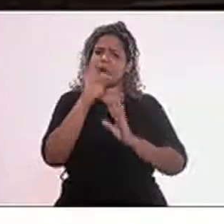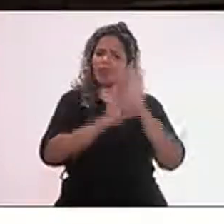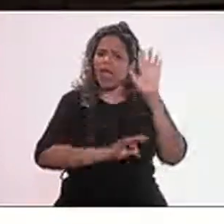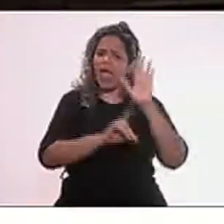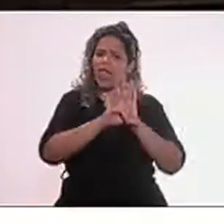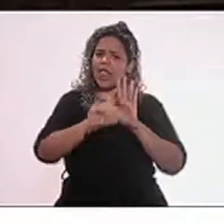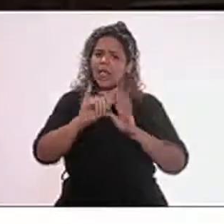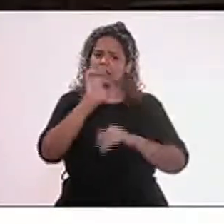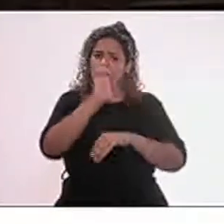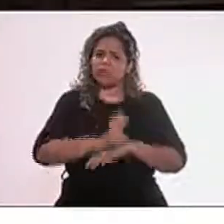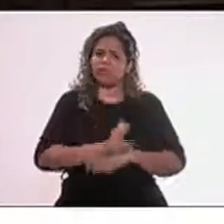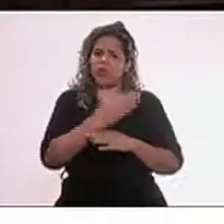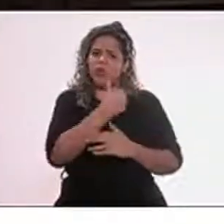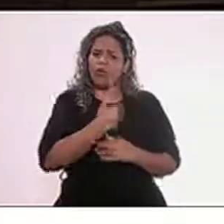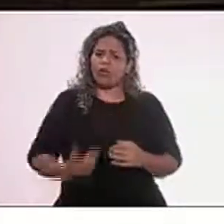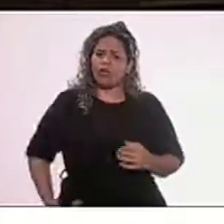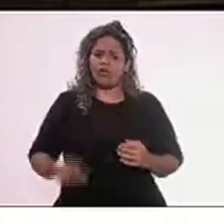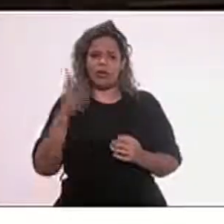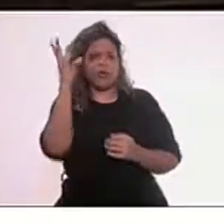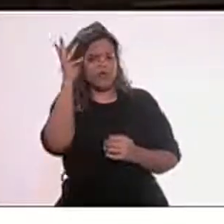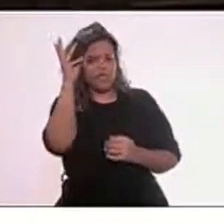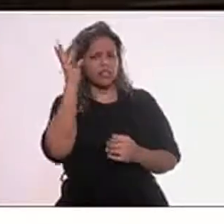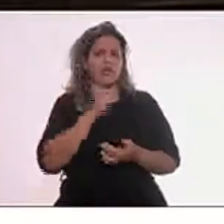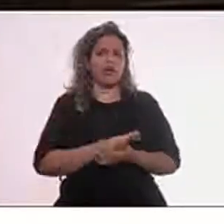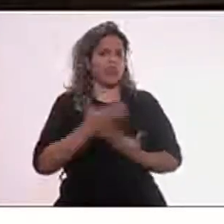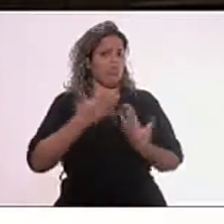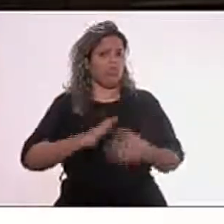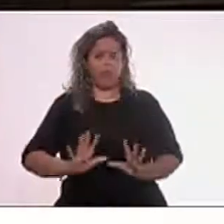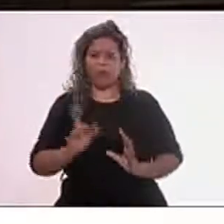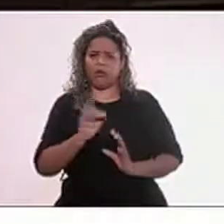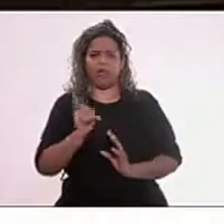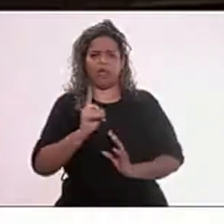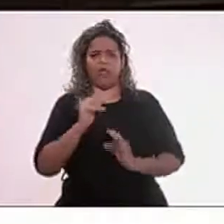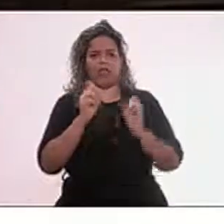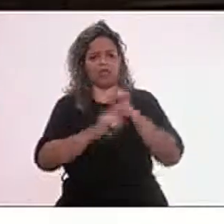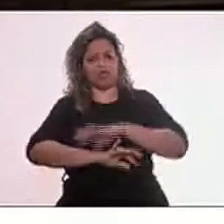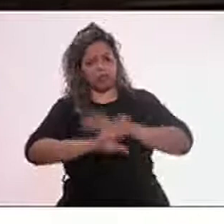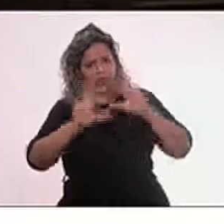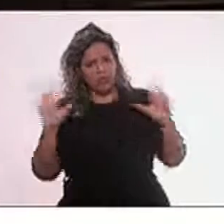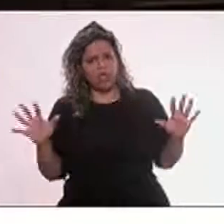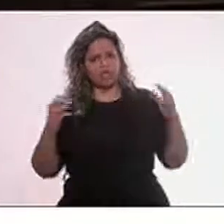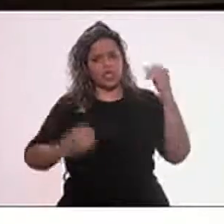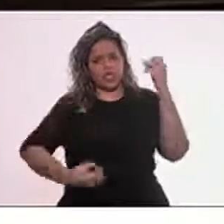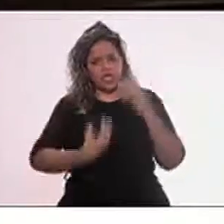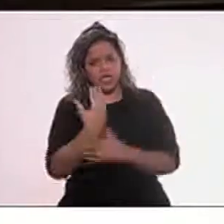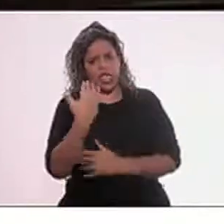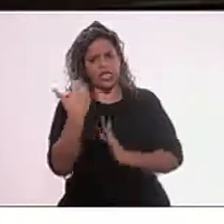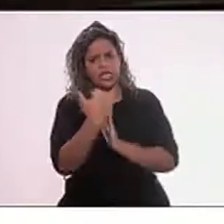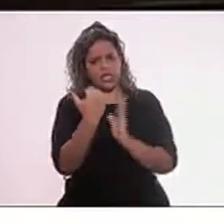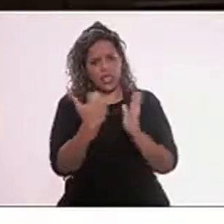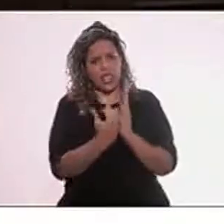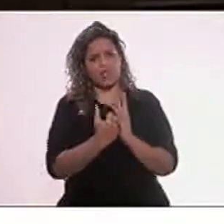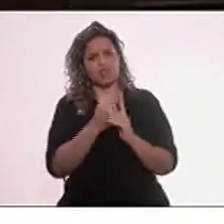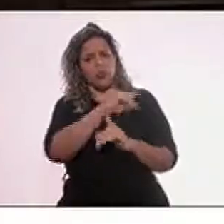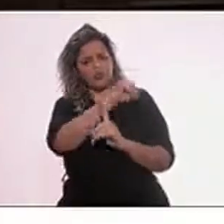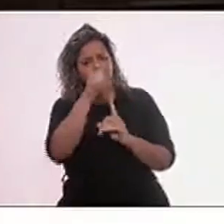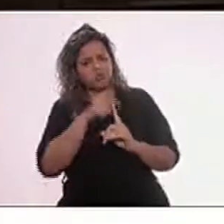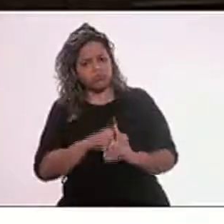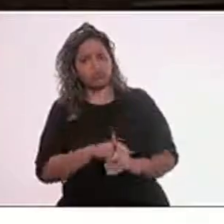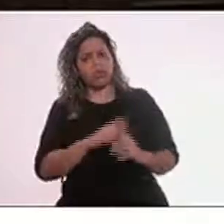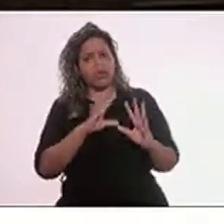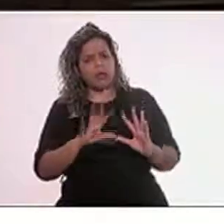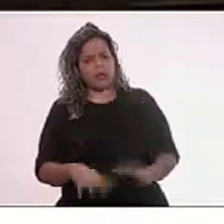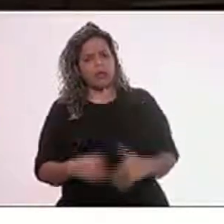lei estadual. E o governador Witzel também não está satisfeito em dar transparência, em criar critérios objetivos para